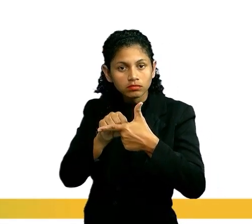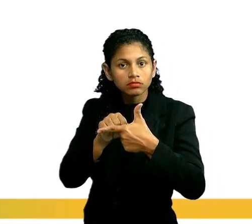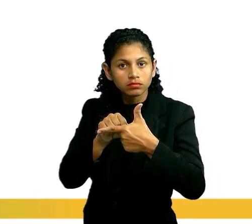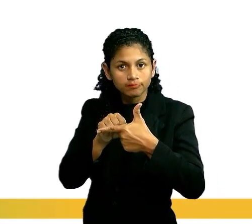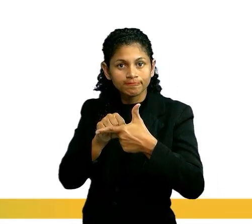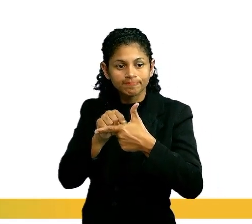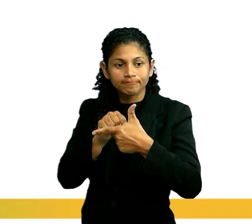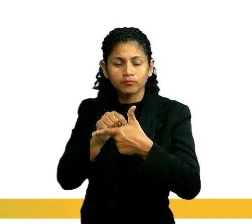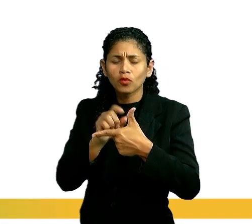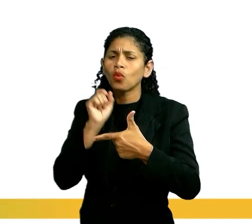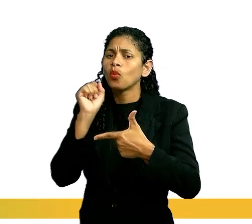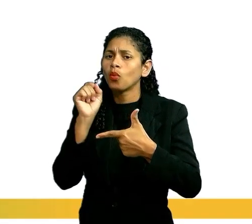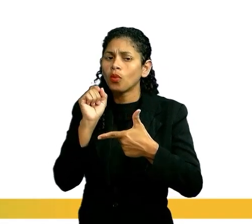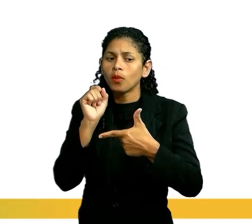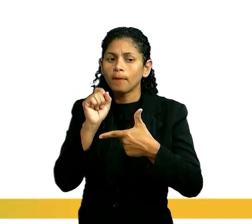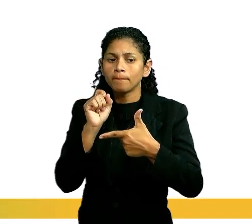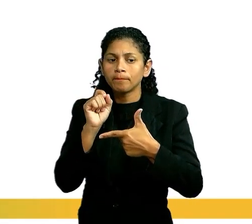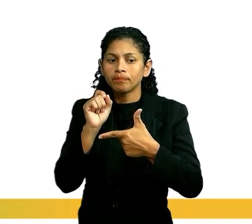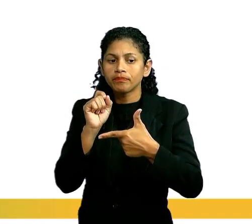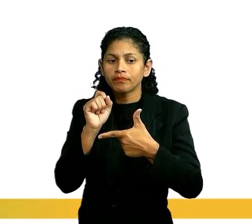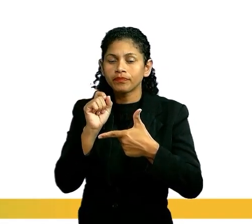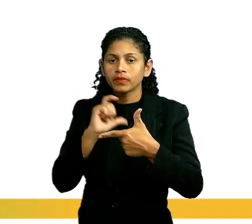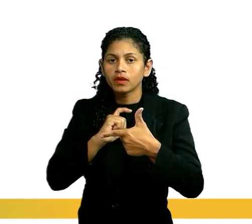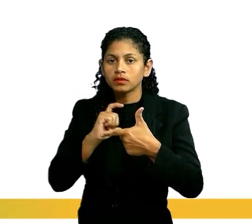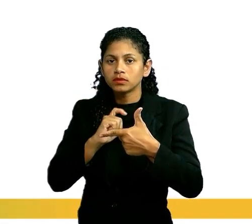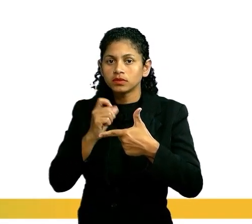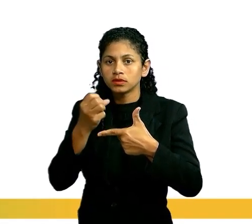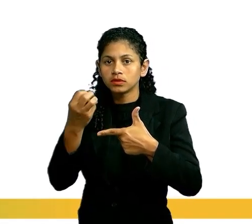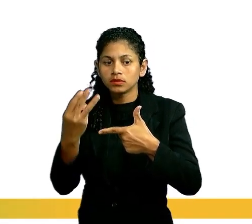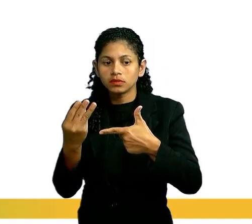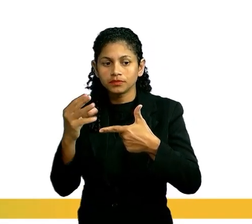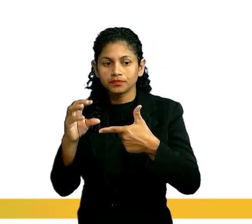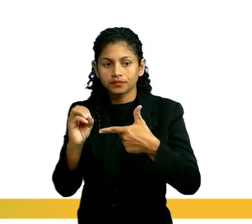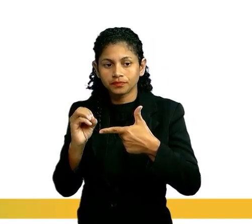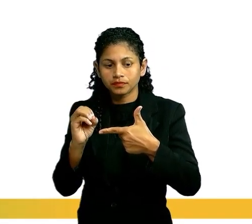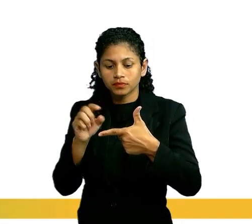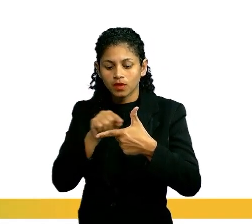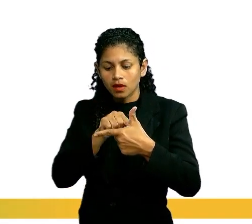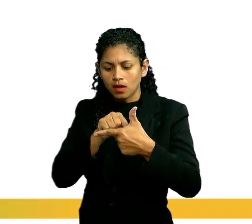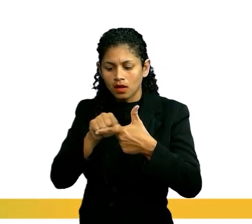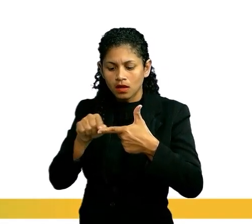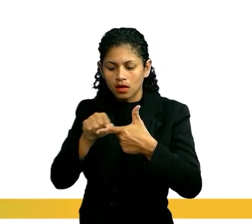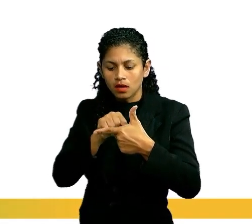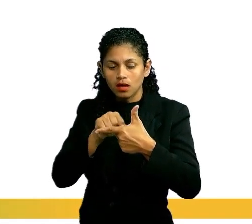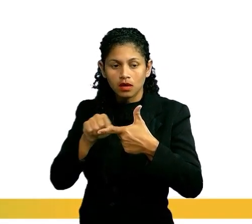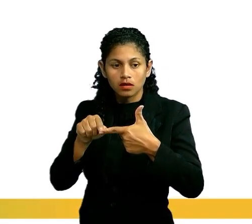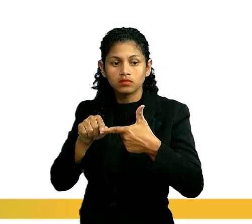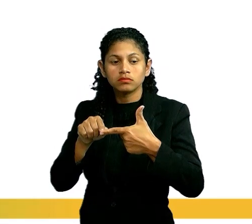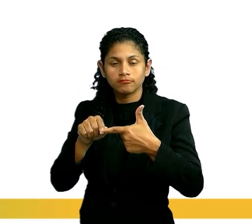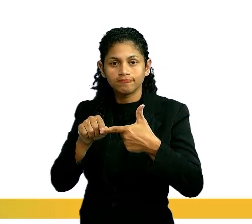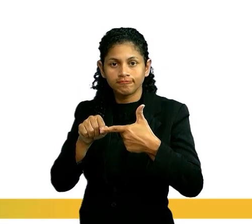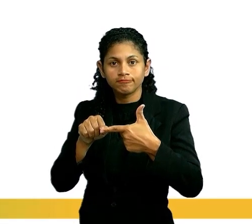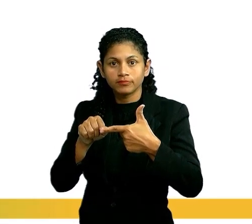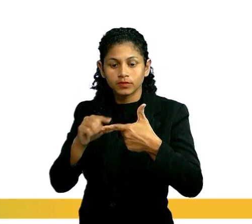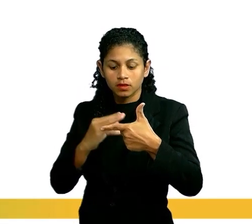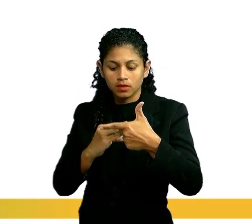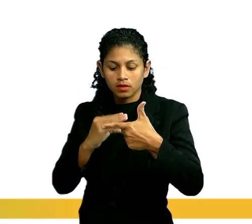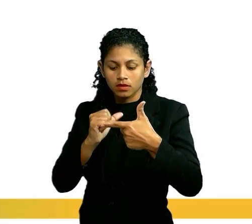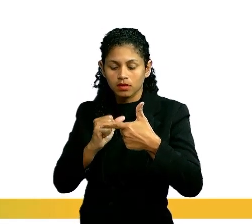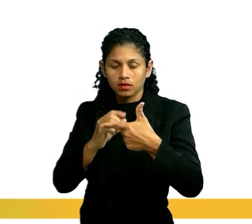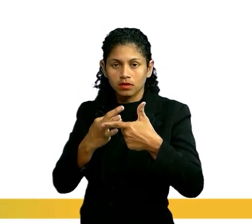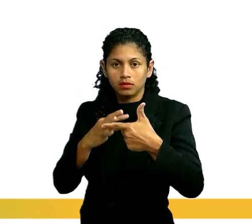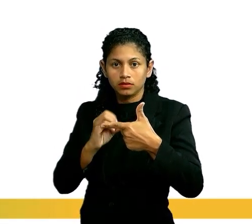Beleza? E o que mais? Aqui eu tenho um ângulo de 30. O cateto de medida 16 está do lado do ângulo, então ele é o